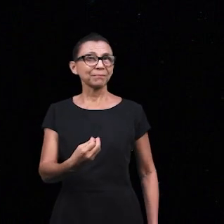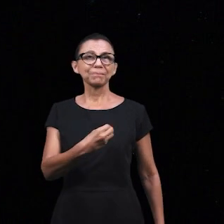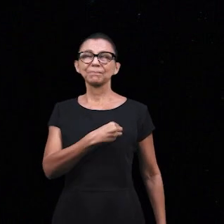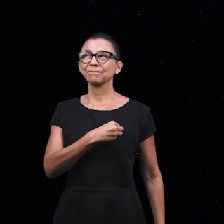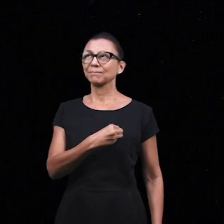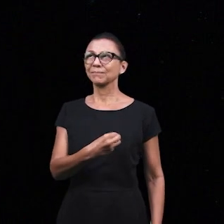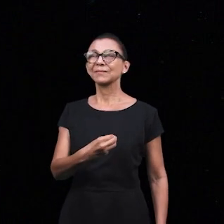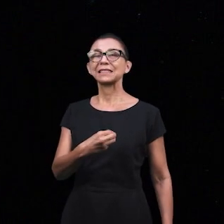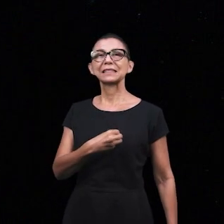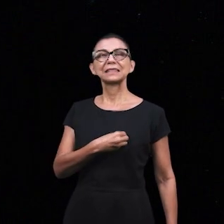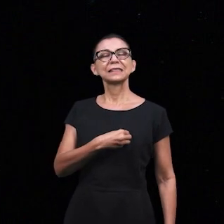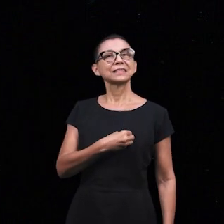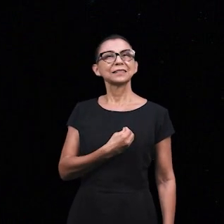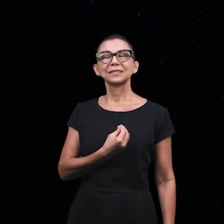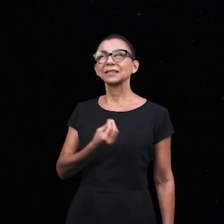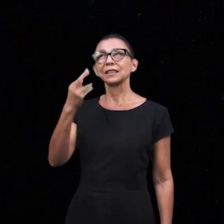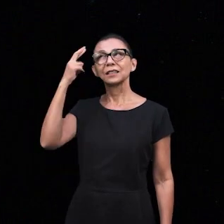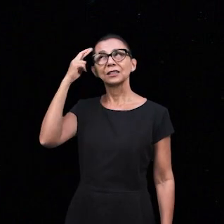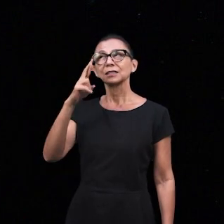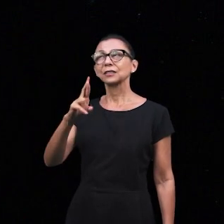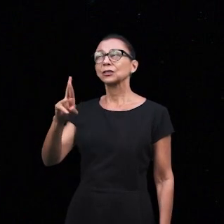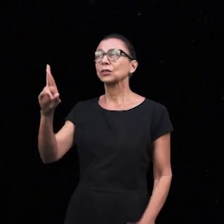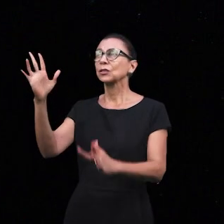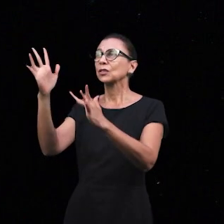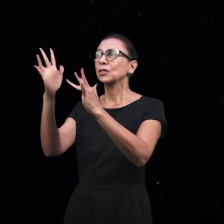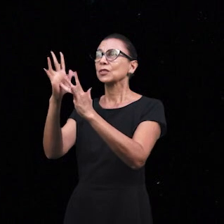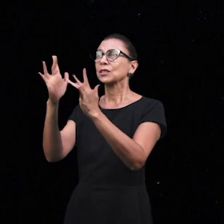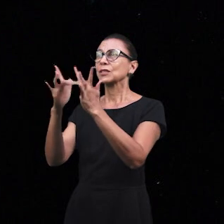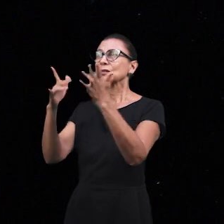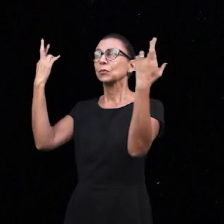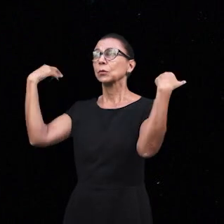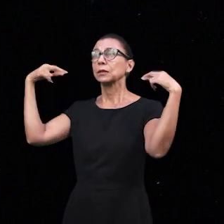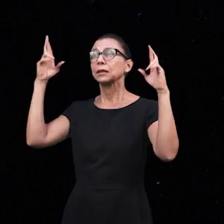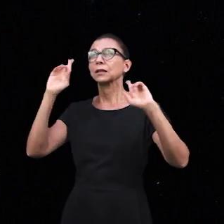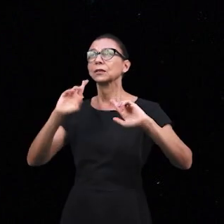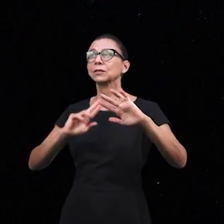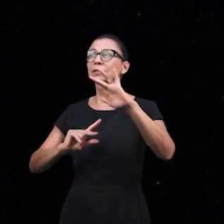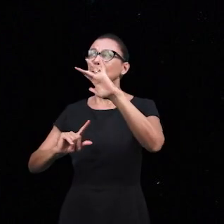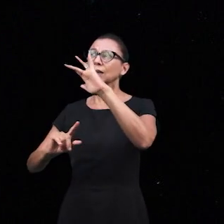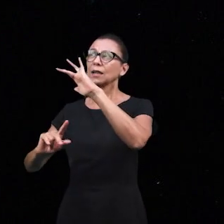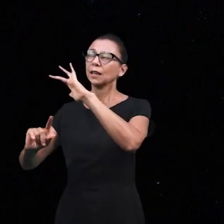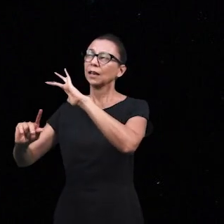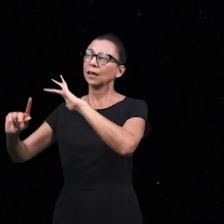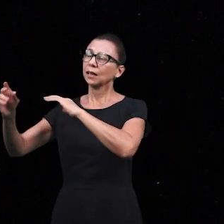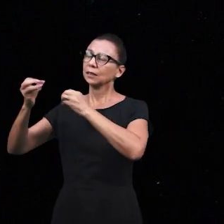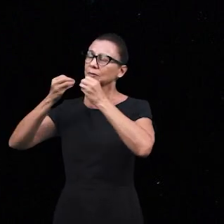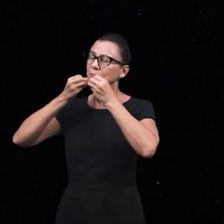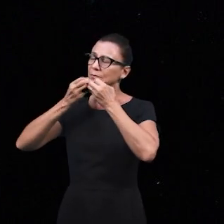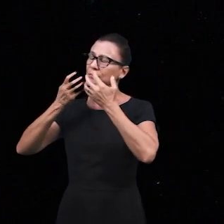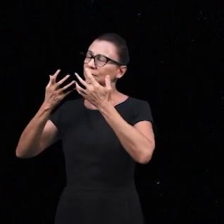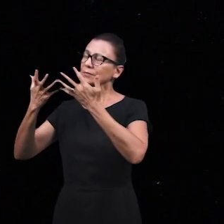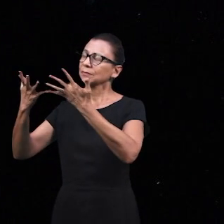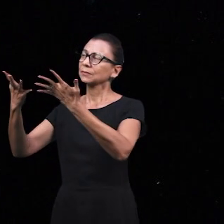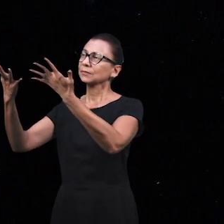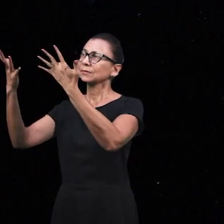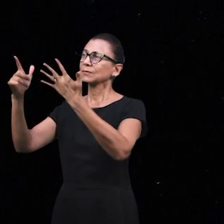ti, Jesus, Cordeiro eterno, confesso que és